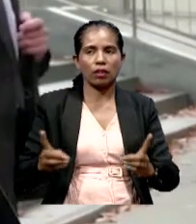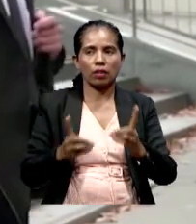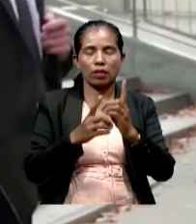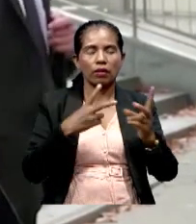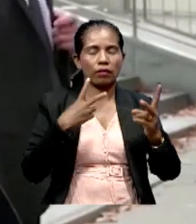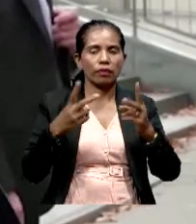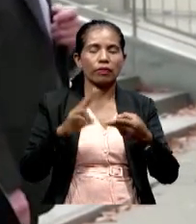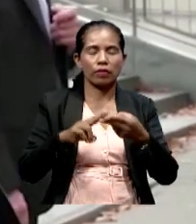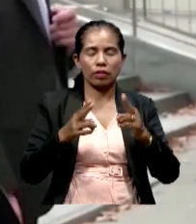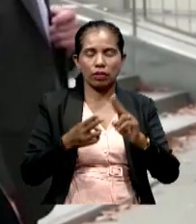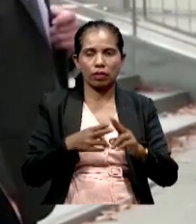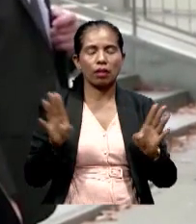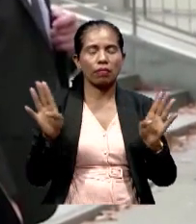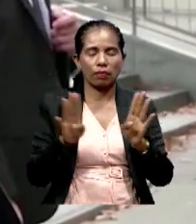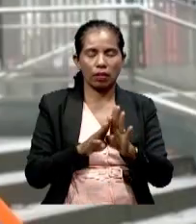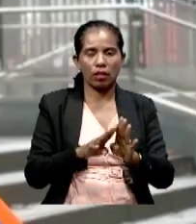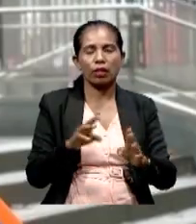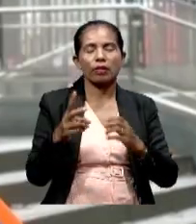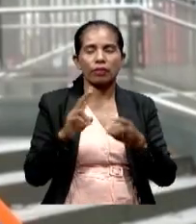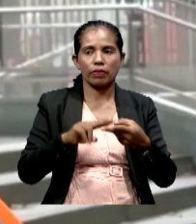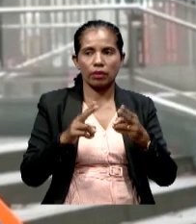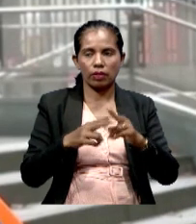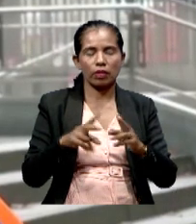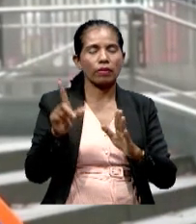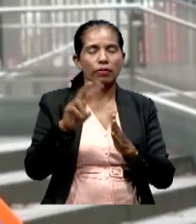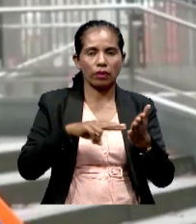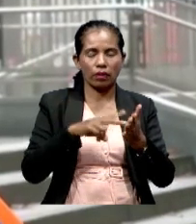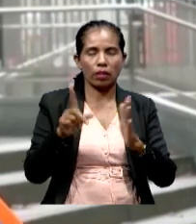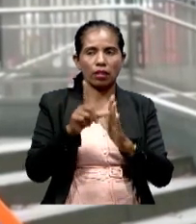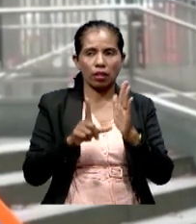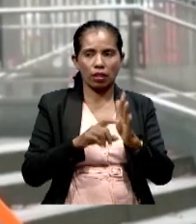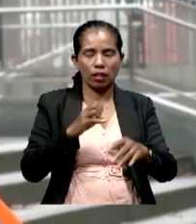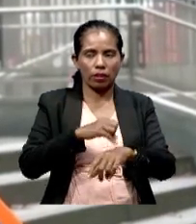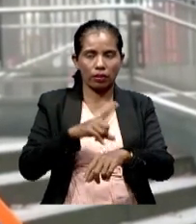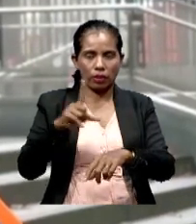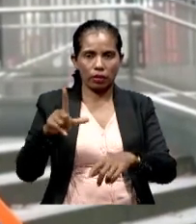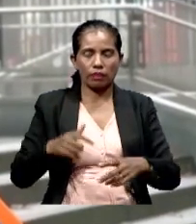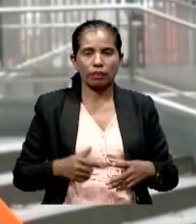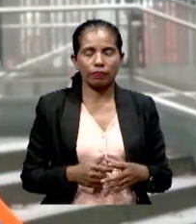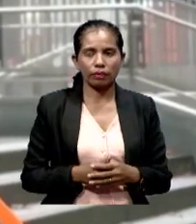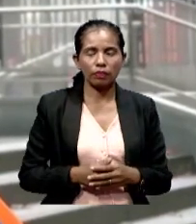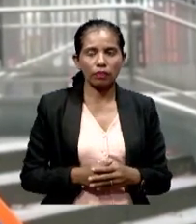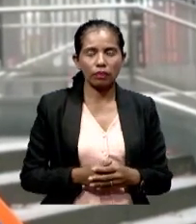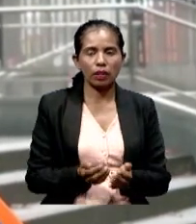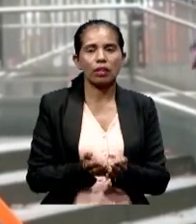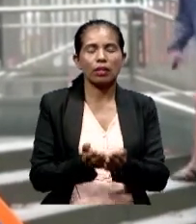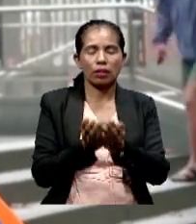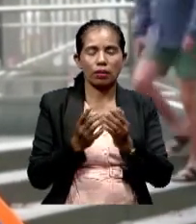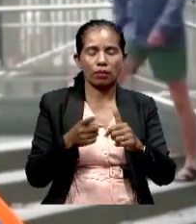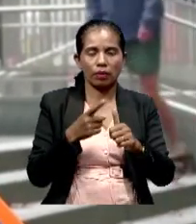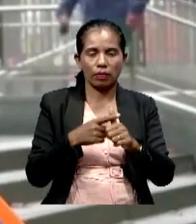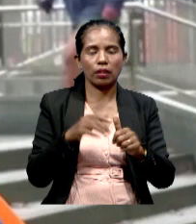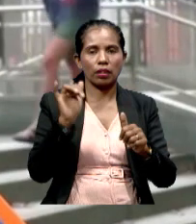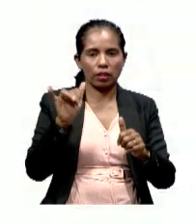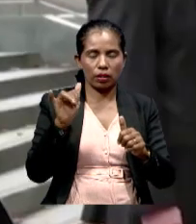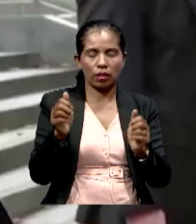vizinho bot invade ba vizinho kik né viola lei internacional. Das ist eine internationale Roda holo kusi Odessa e acordo